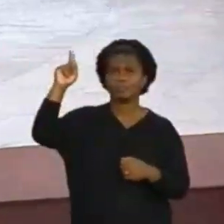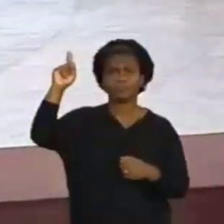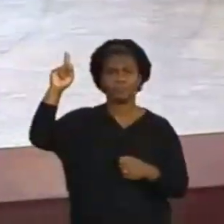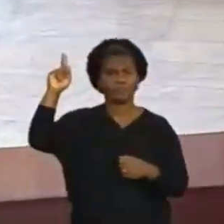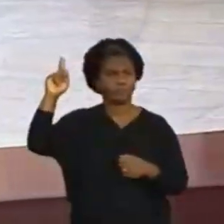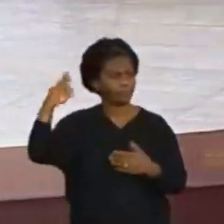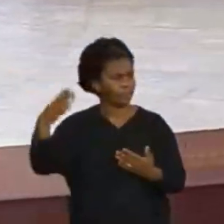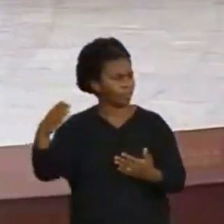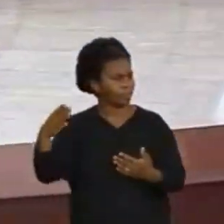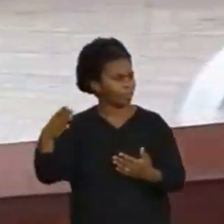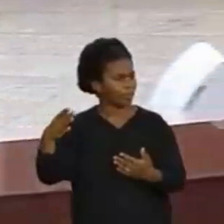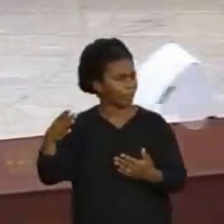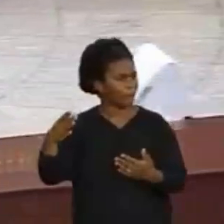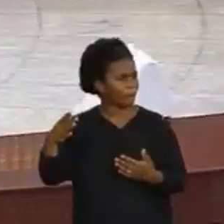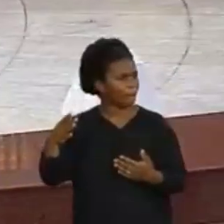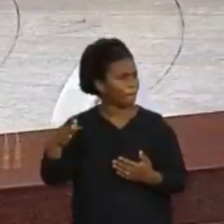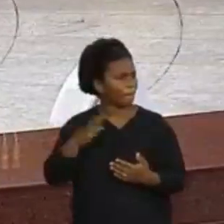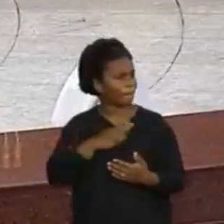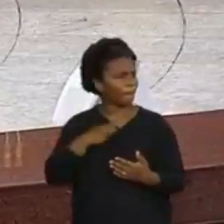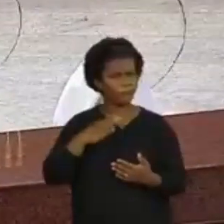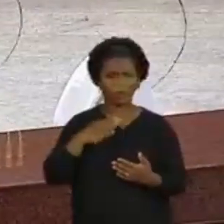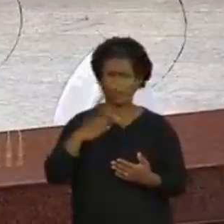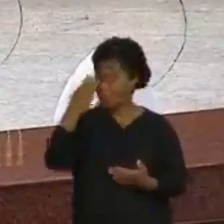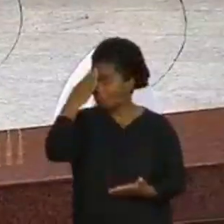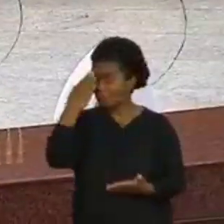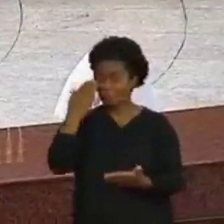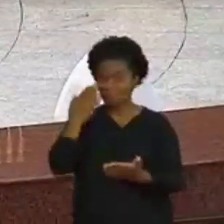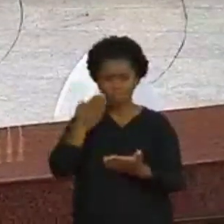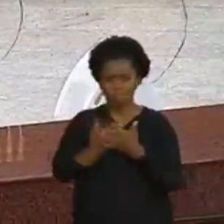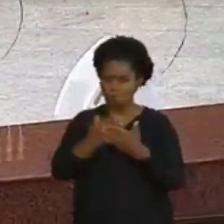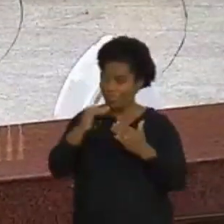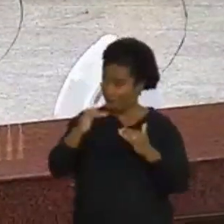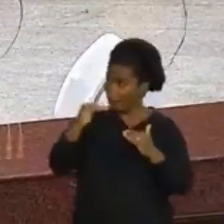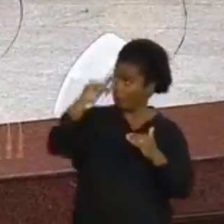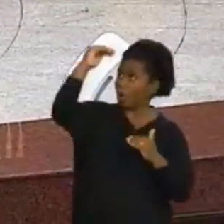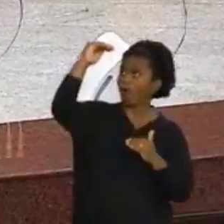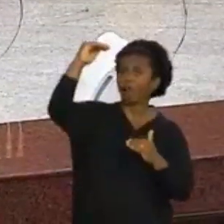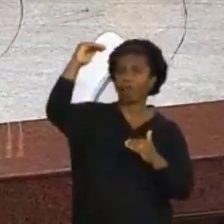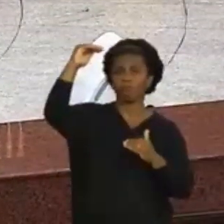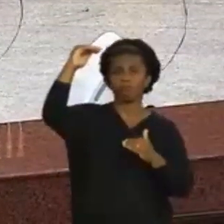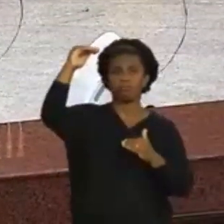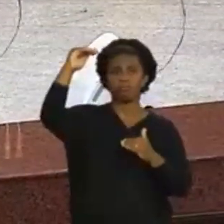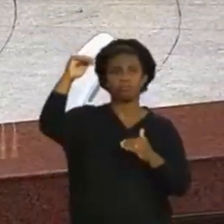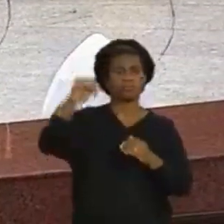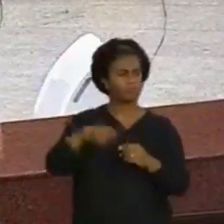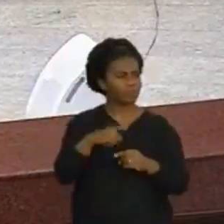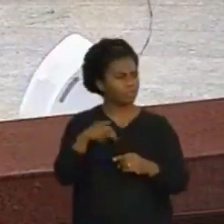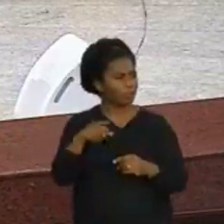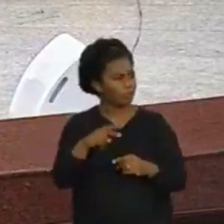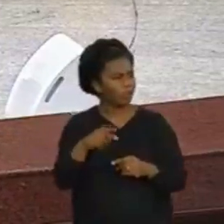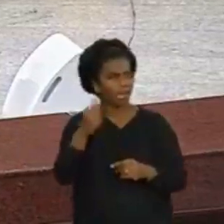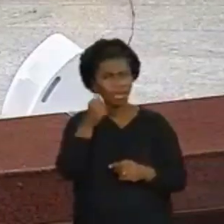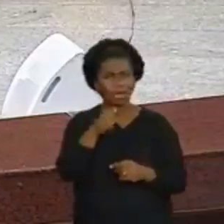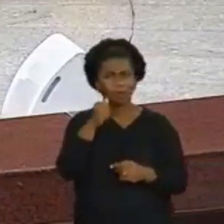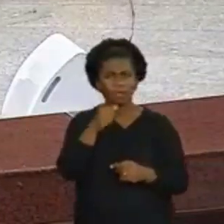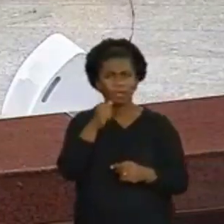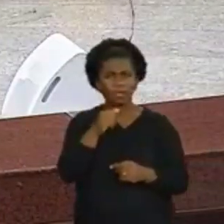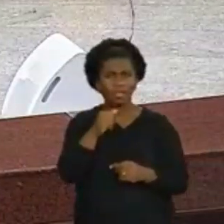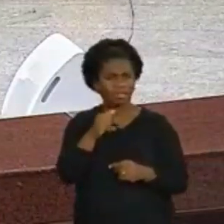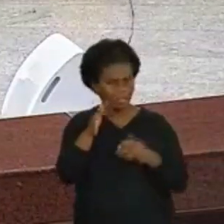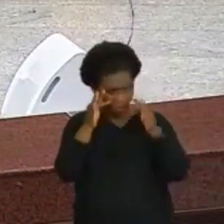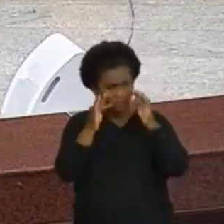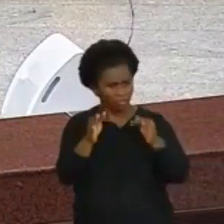de confiança que nada o quê? Nada bala. Você vê a mulher contando testemunho: meu filho foi